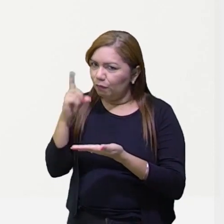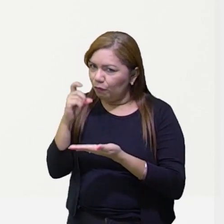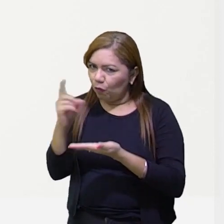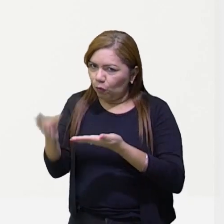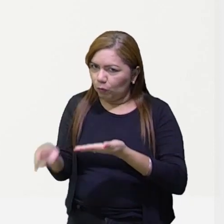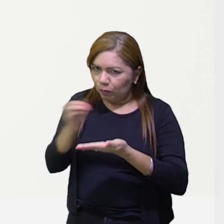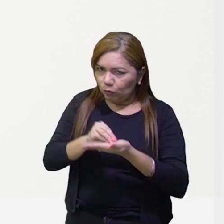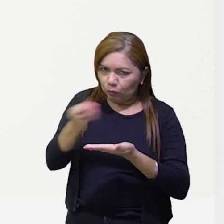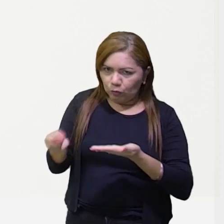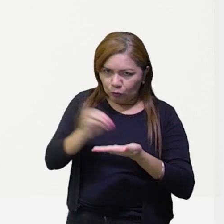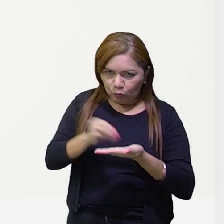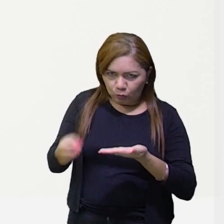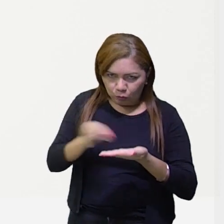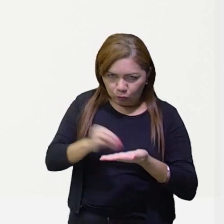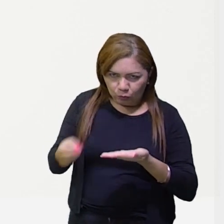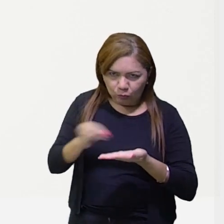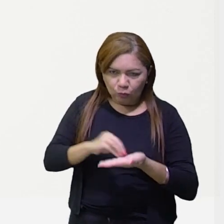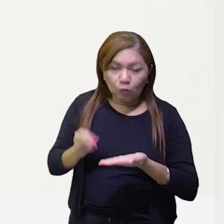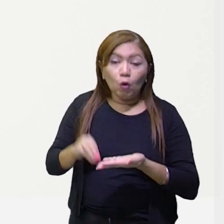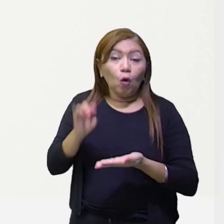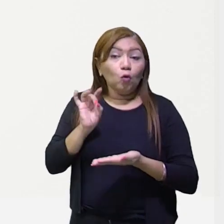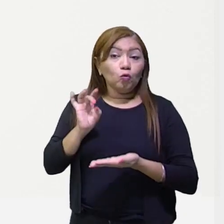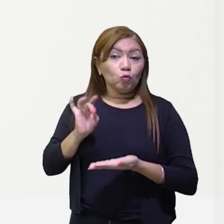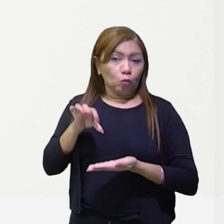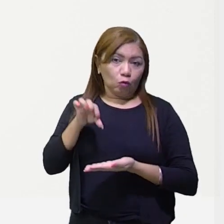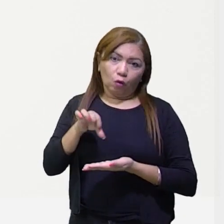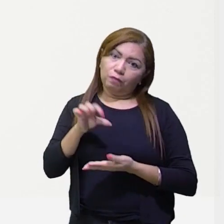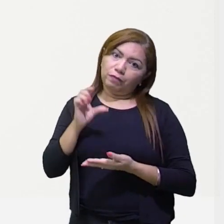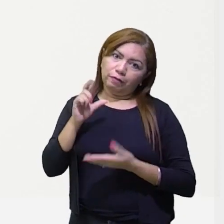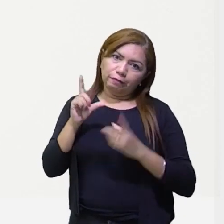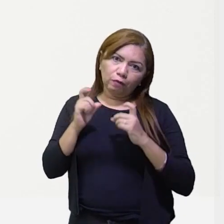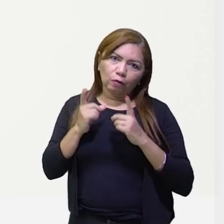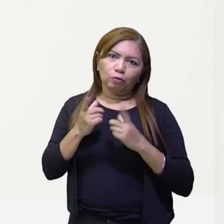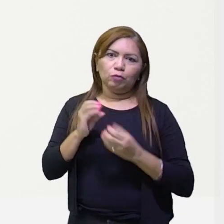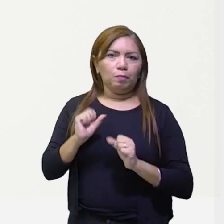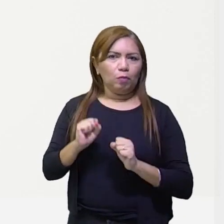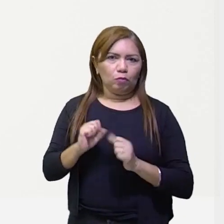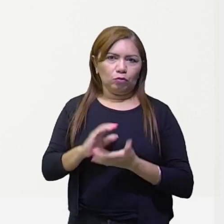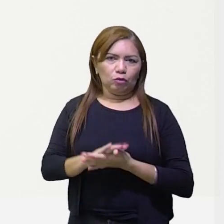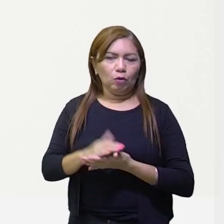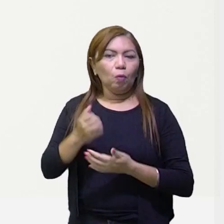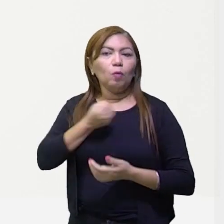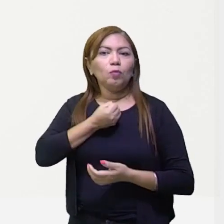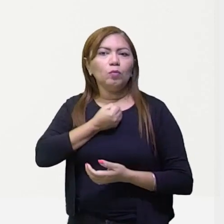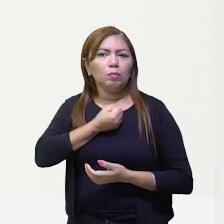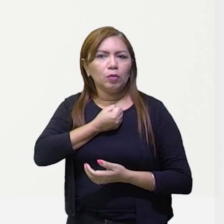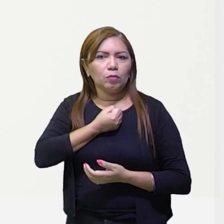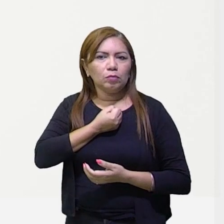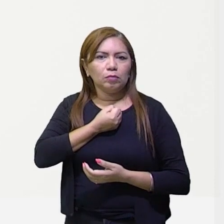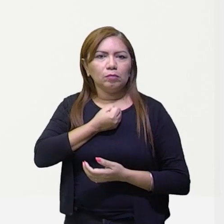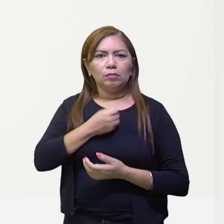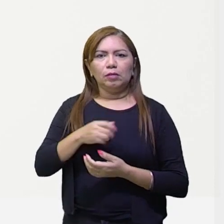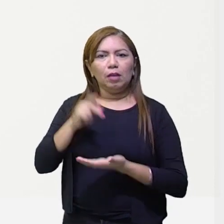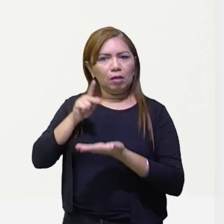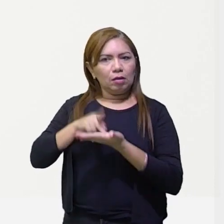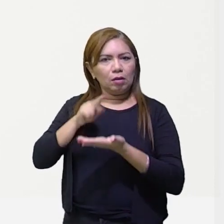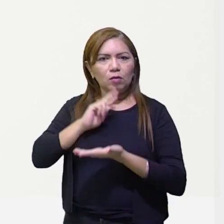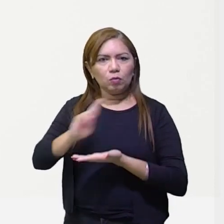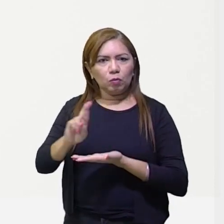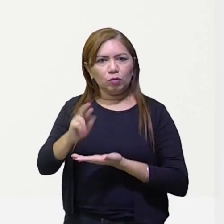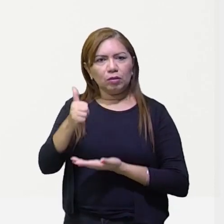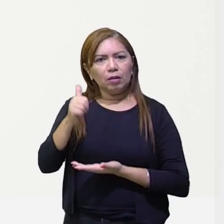cada página cabem 9 fotos? Letra A, 10. Letra B, 20. Letra C,